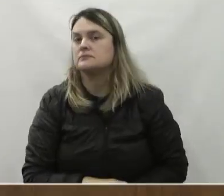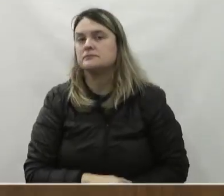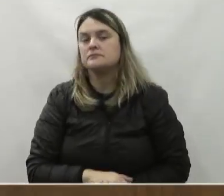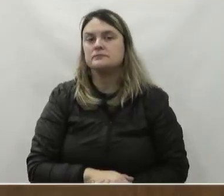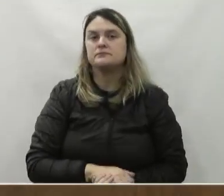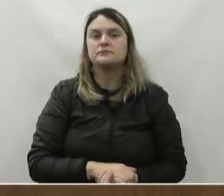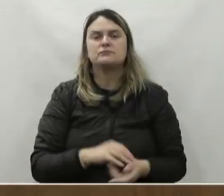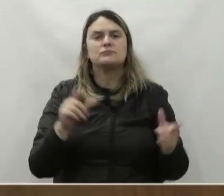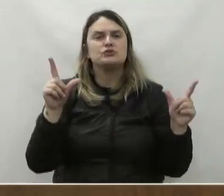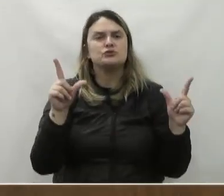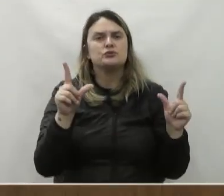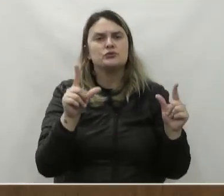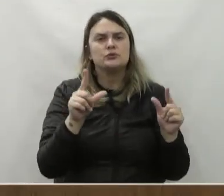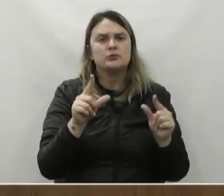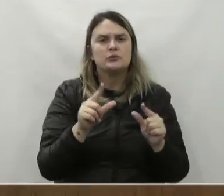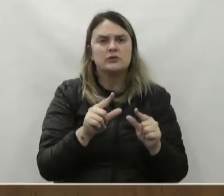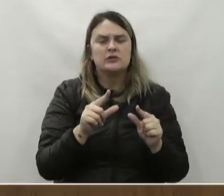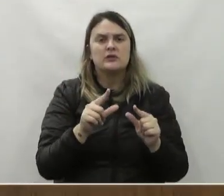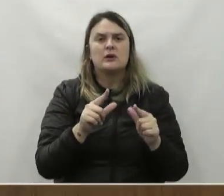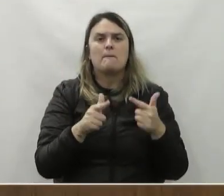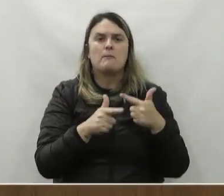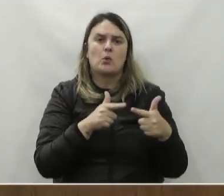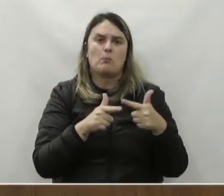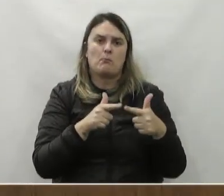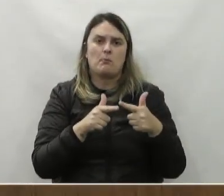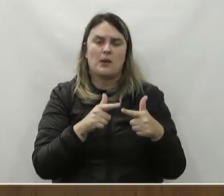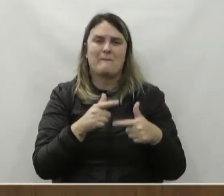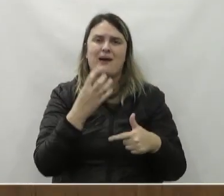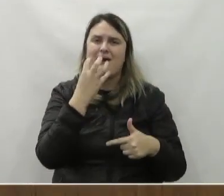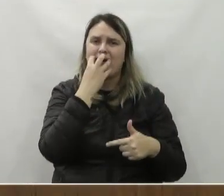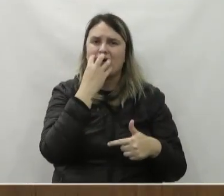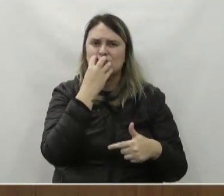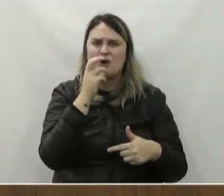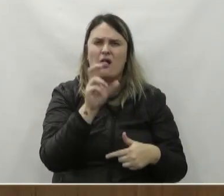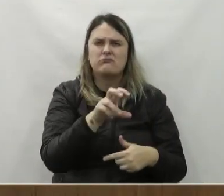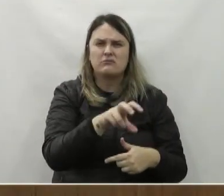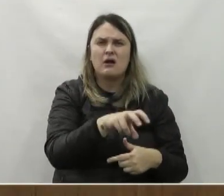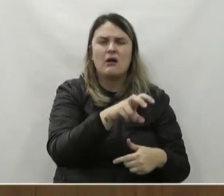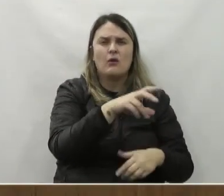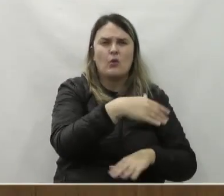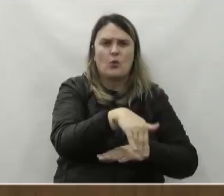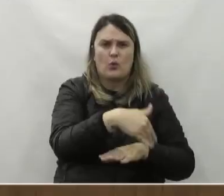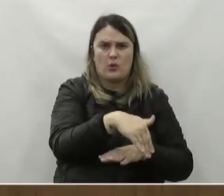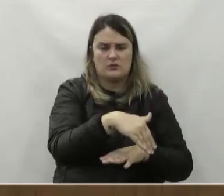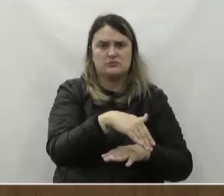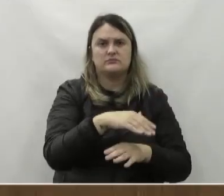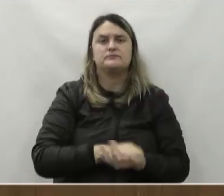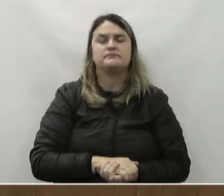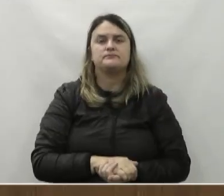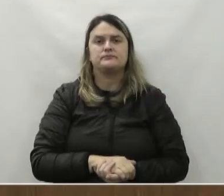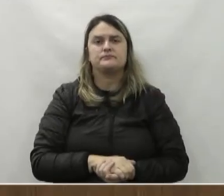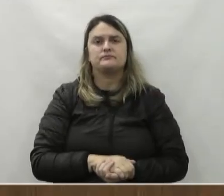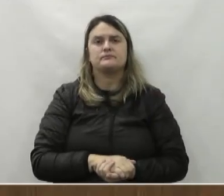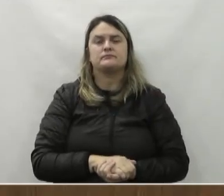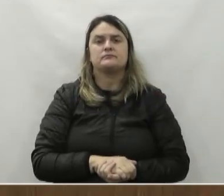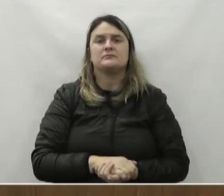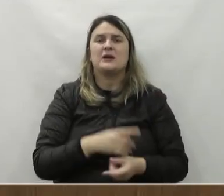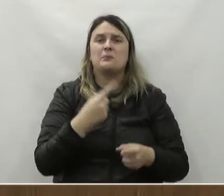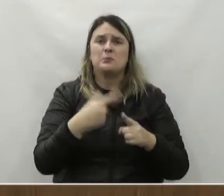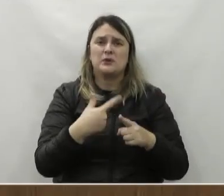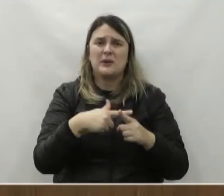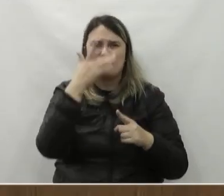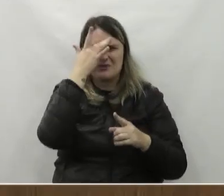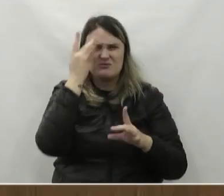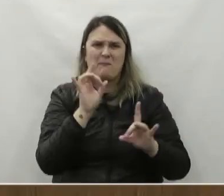para reduzir o número de ataques de cães nas ruas do município de União da Vitória. Justificativa. A recorrência de